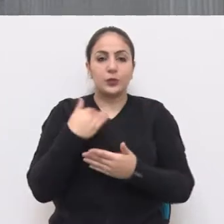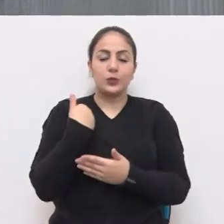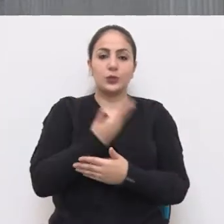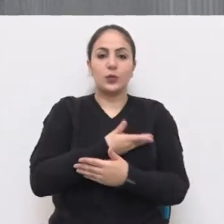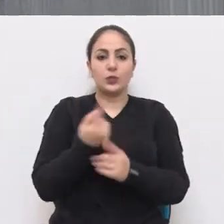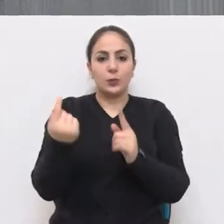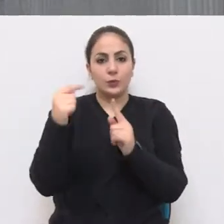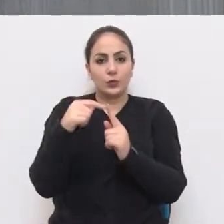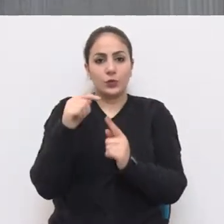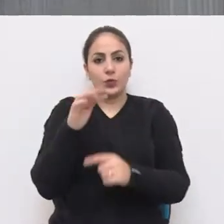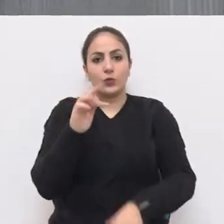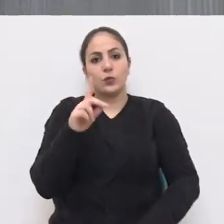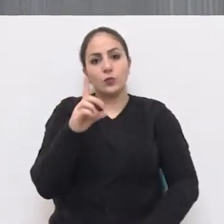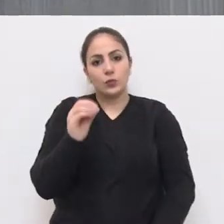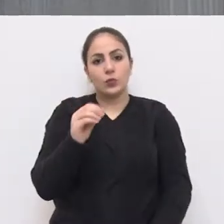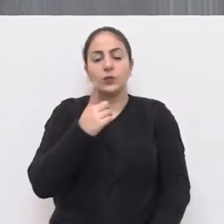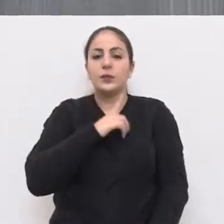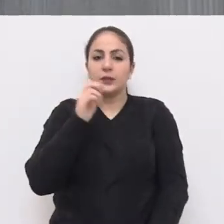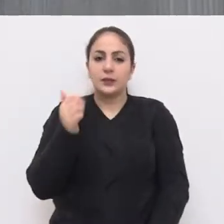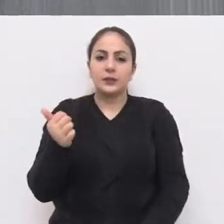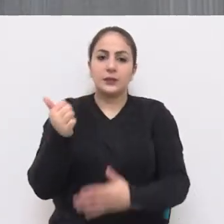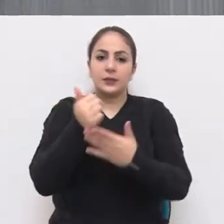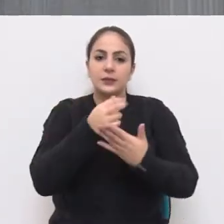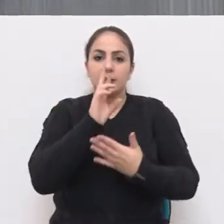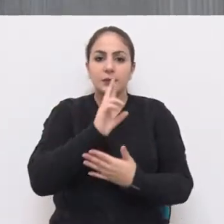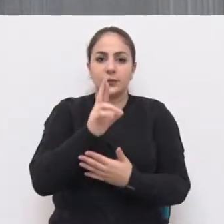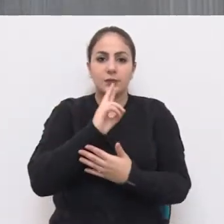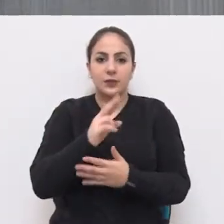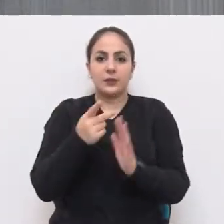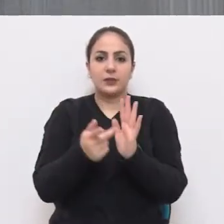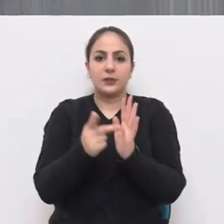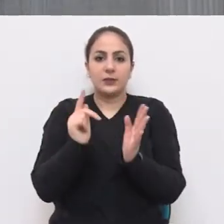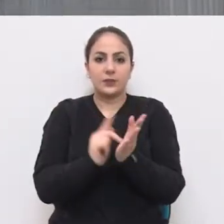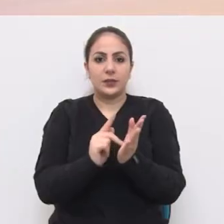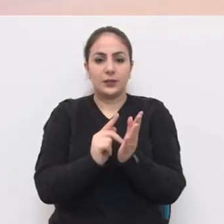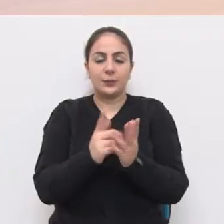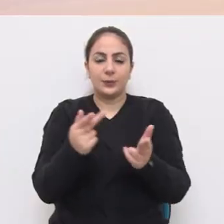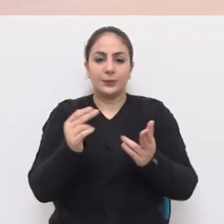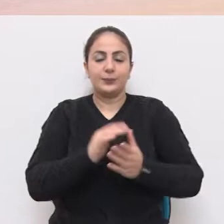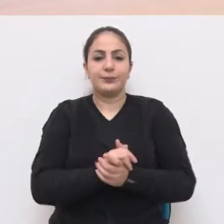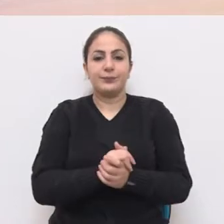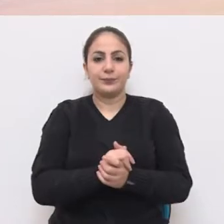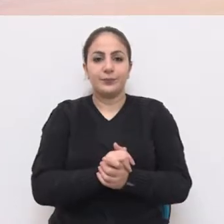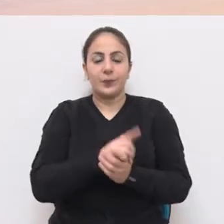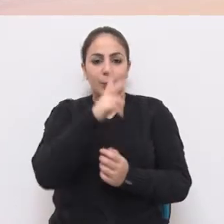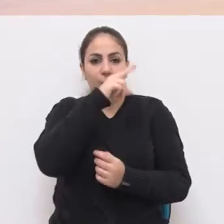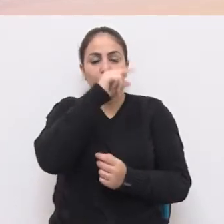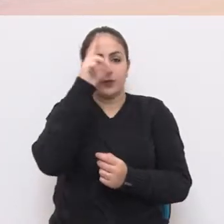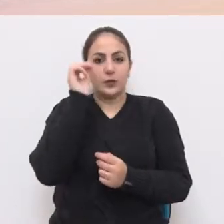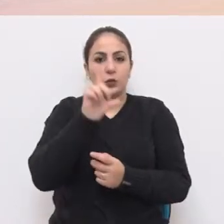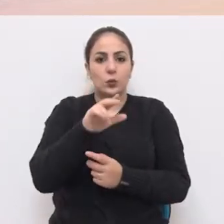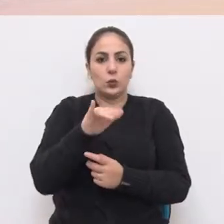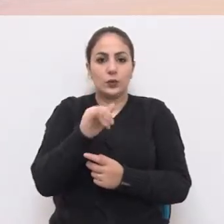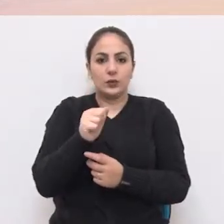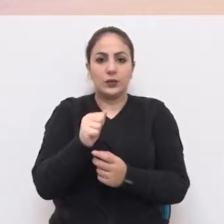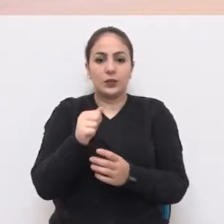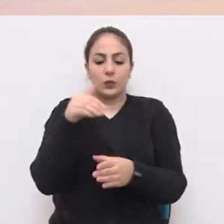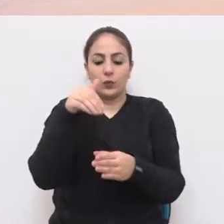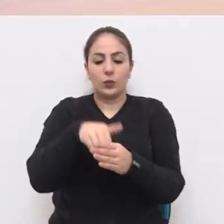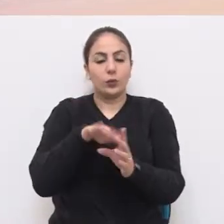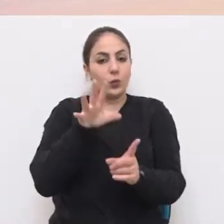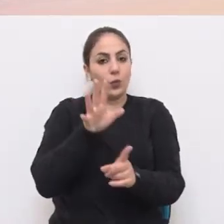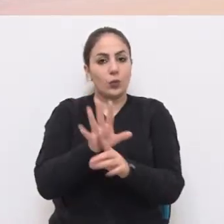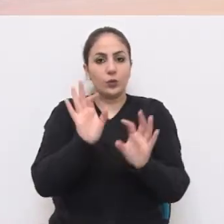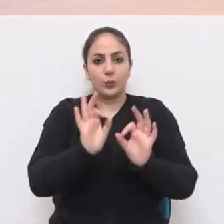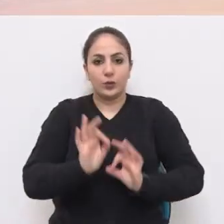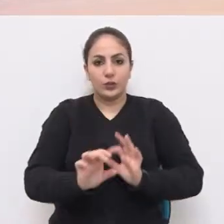do fundo, tenho certeza que vai trazer resultados significantes para a causa. E o prefeito Luciano Azevedo vetou totalmente